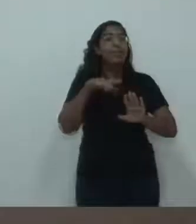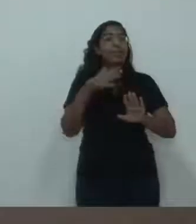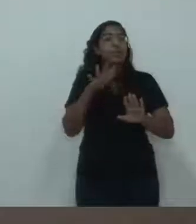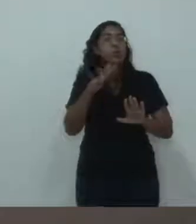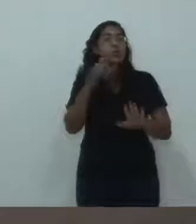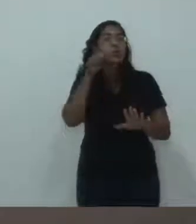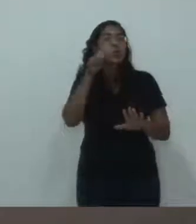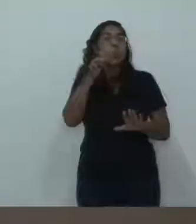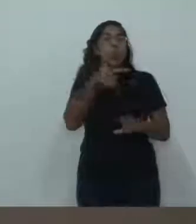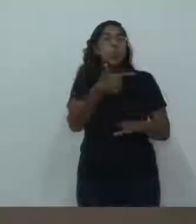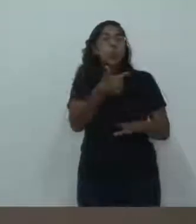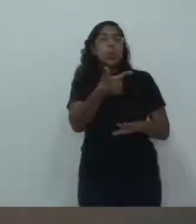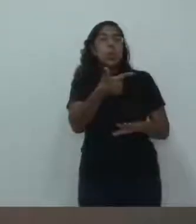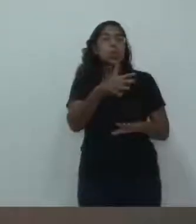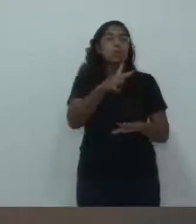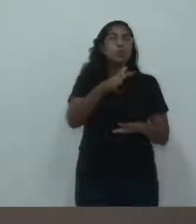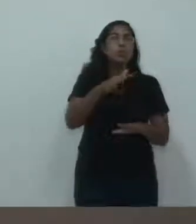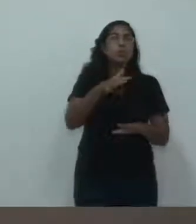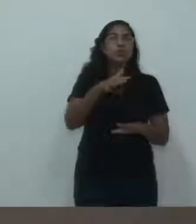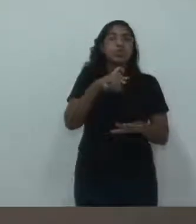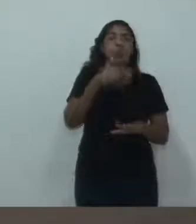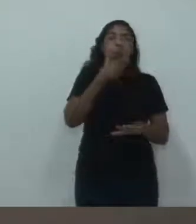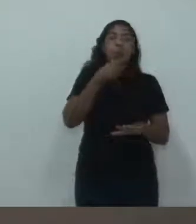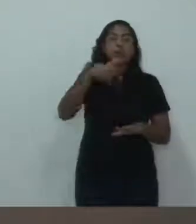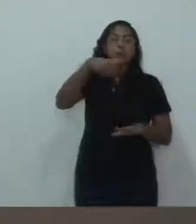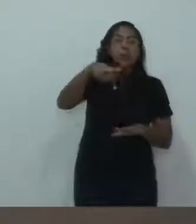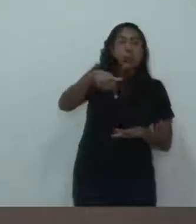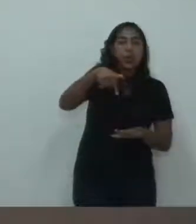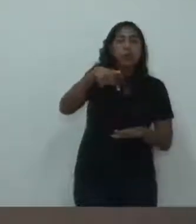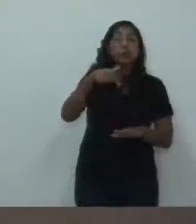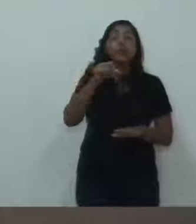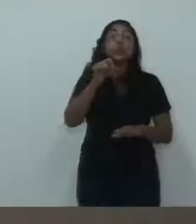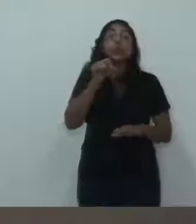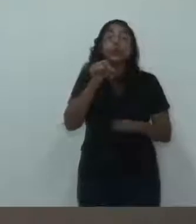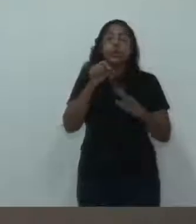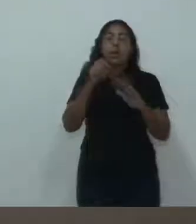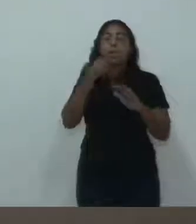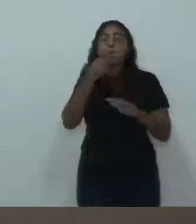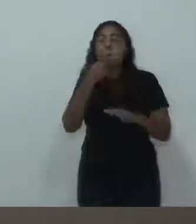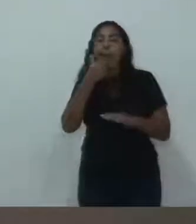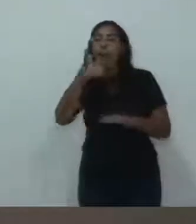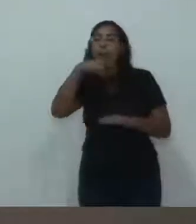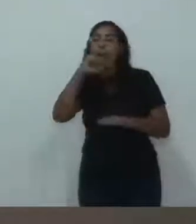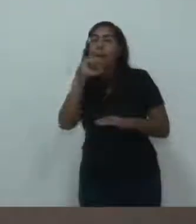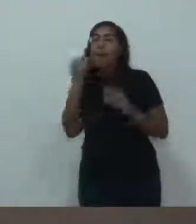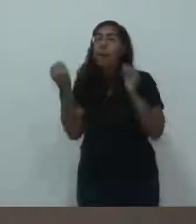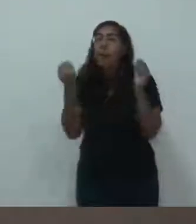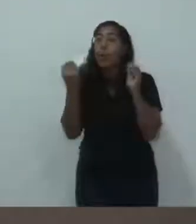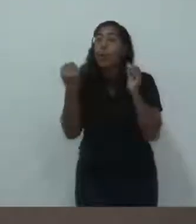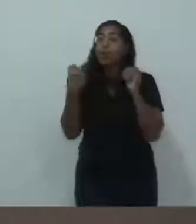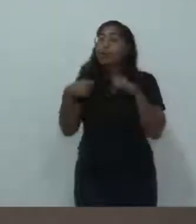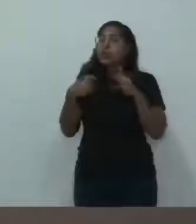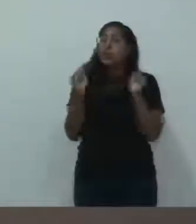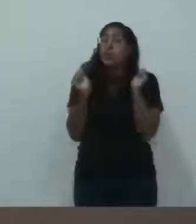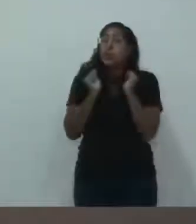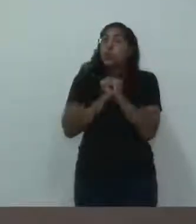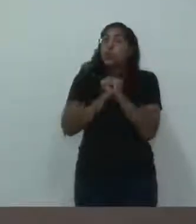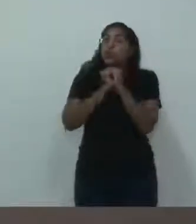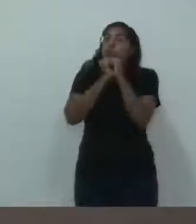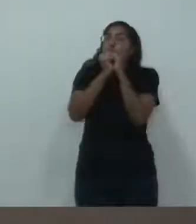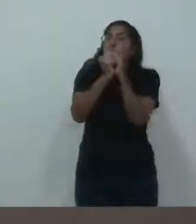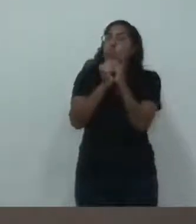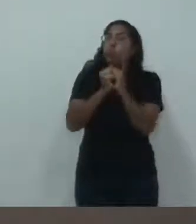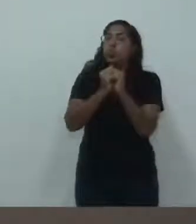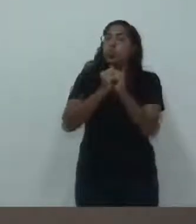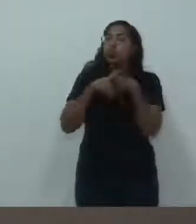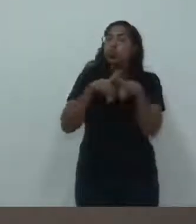meninas e 7 jovens, 7 moços, que os pais se revezam para acompanhar esses jovens nessa travessia.